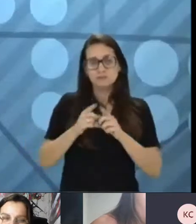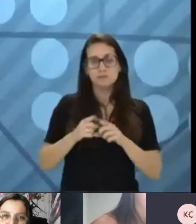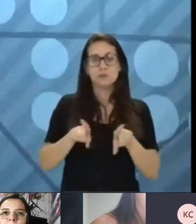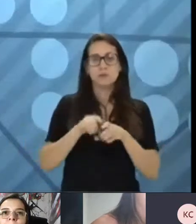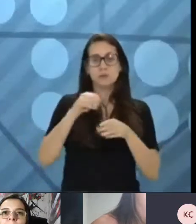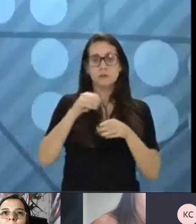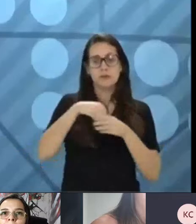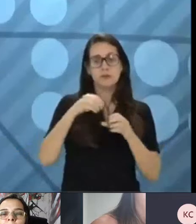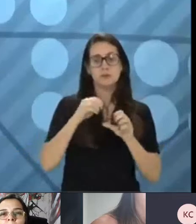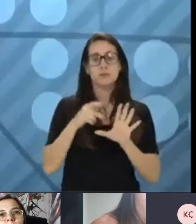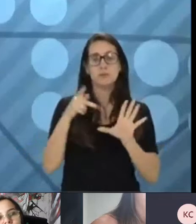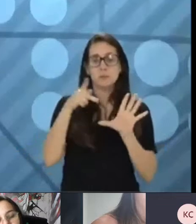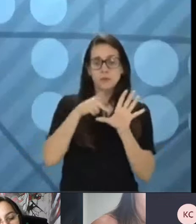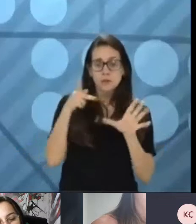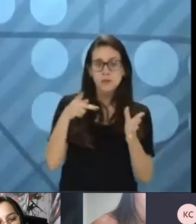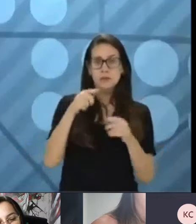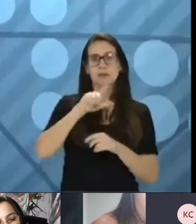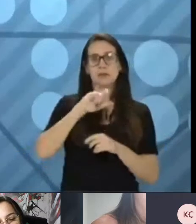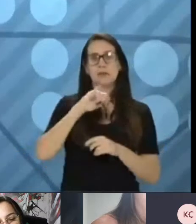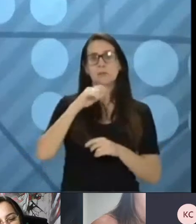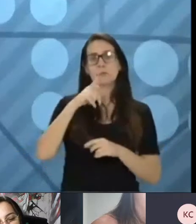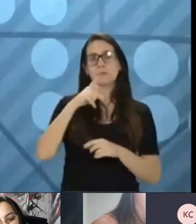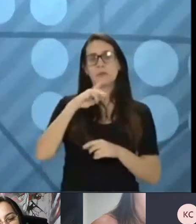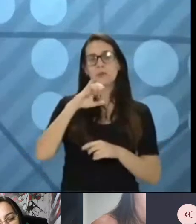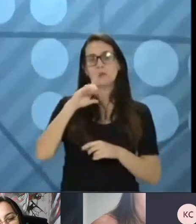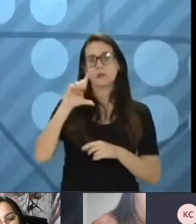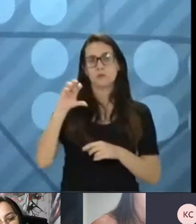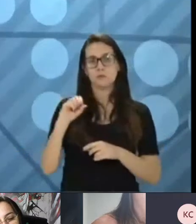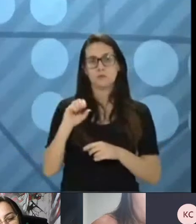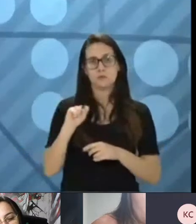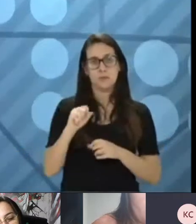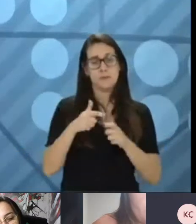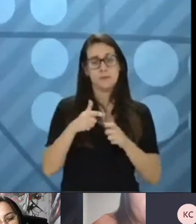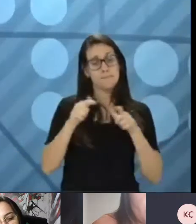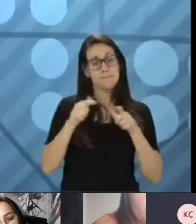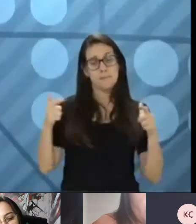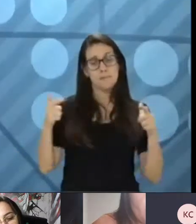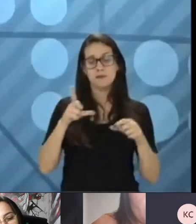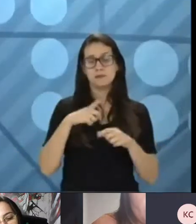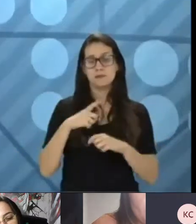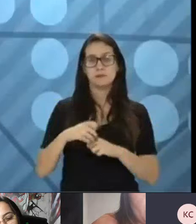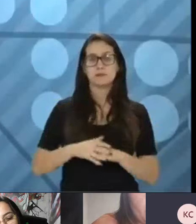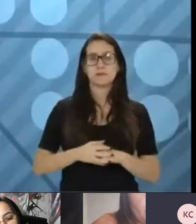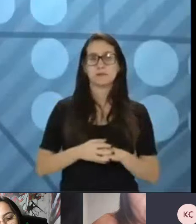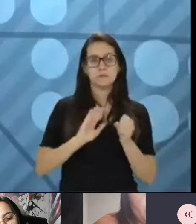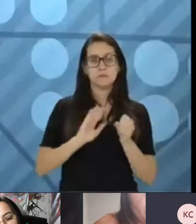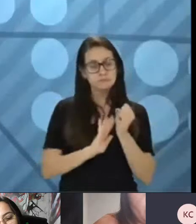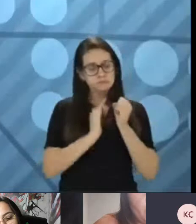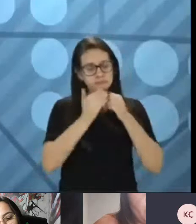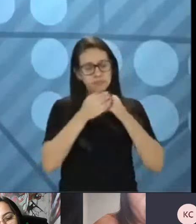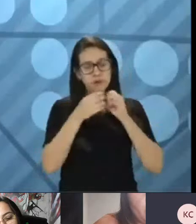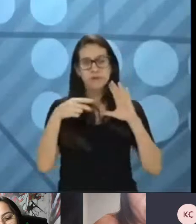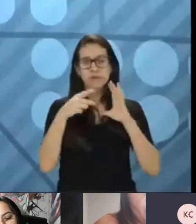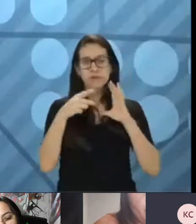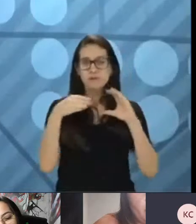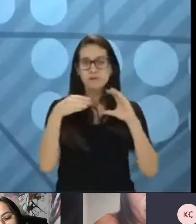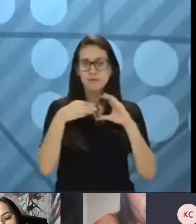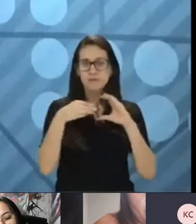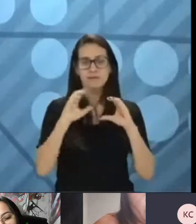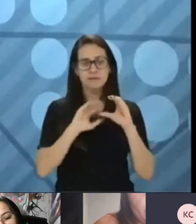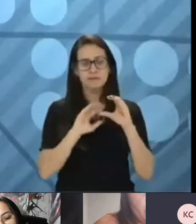lipídios e por essas proteínas que estão em maior concentração, então eles perfazem praticamente toda a membrana plasmática